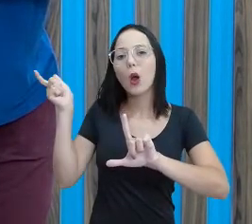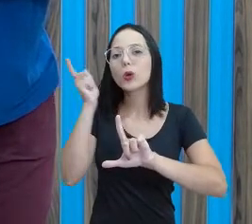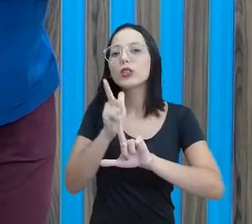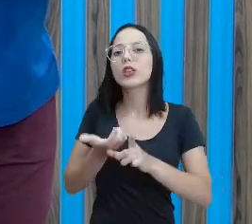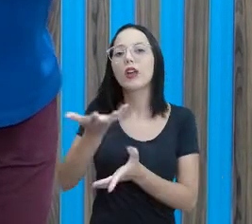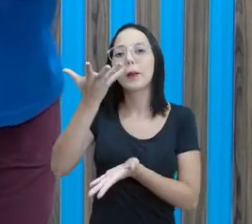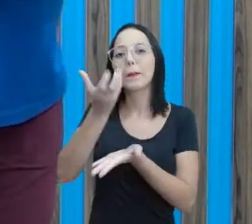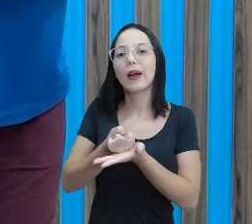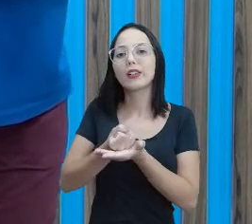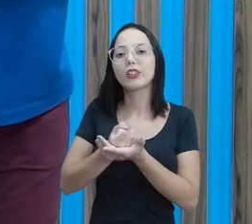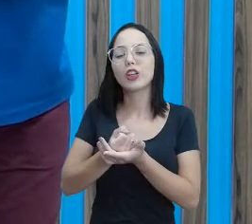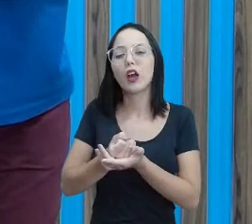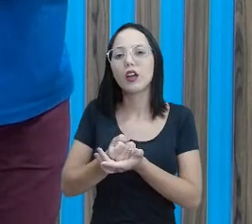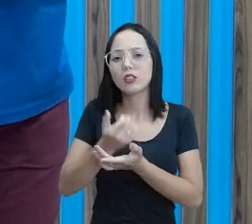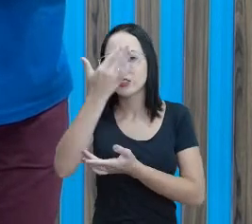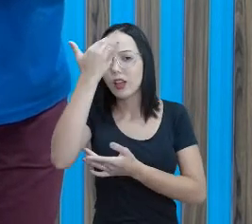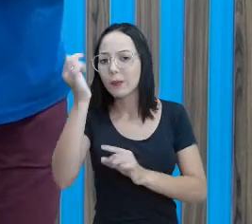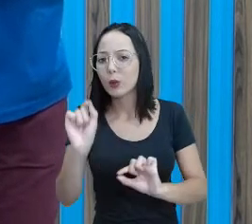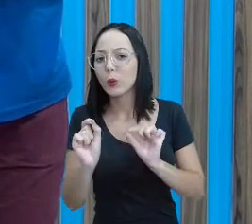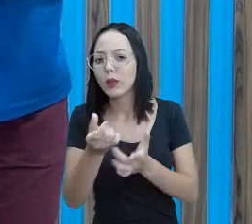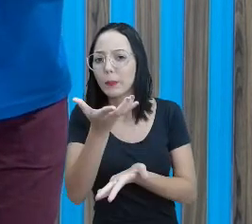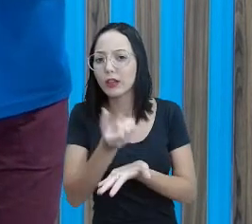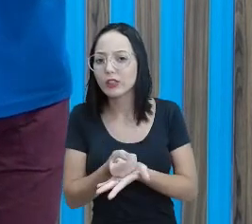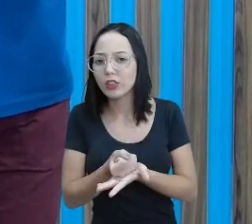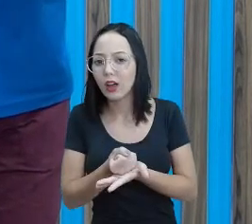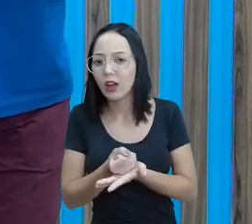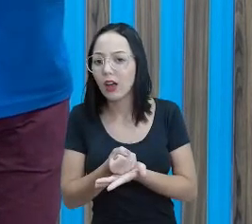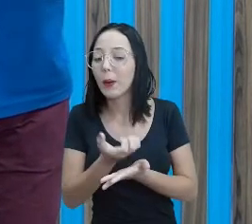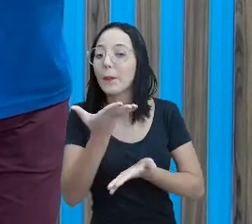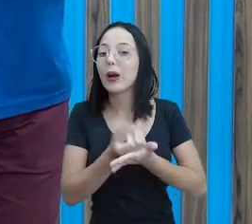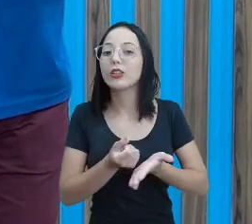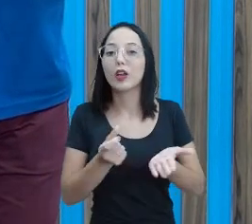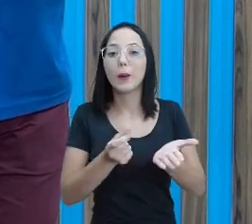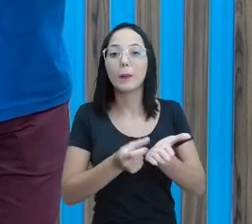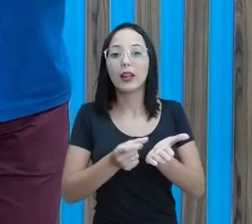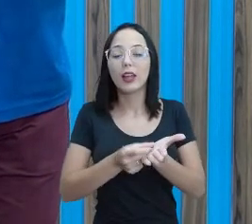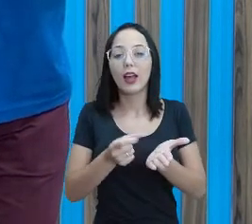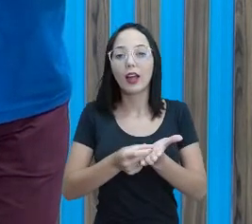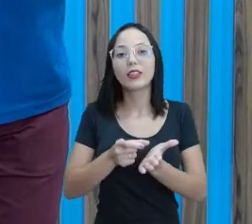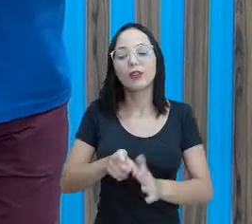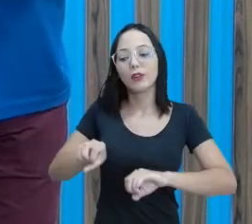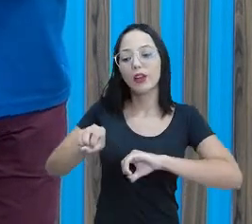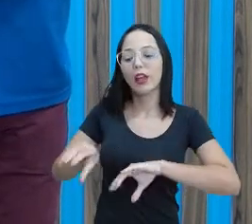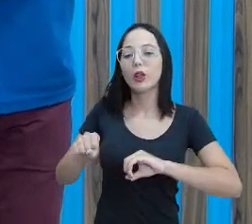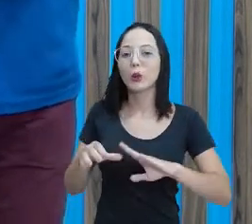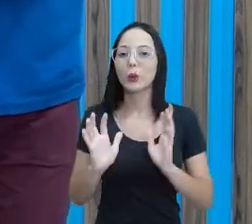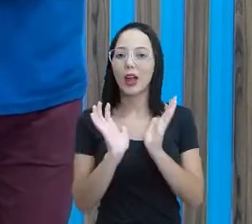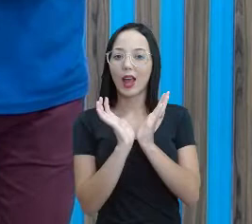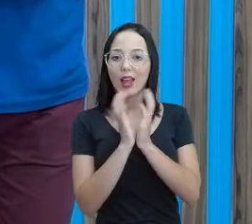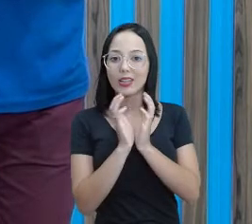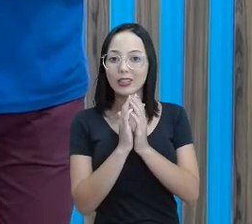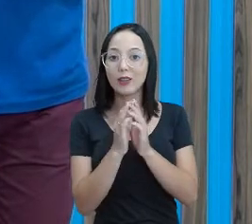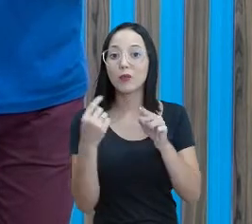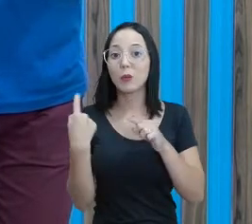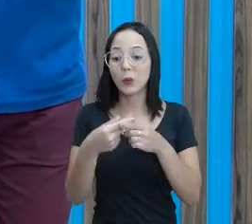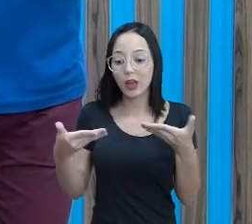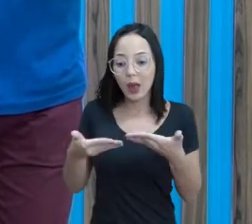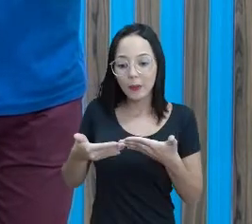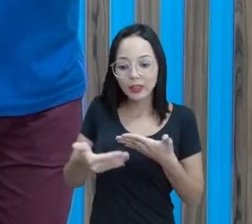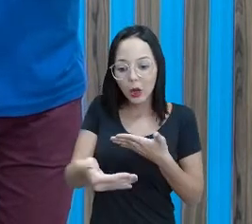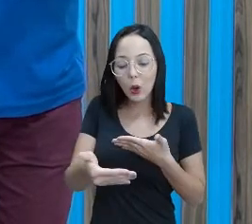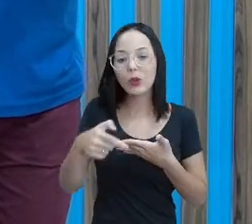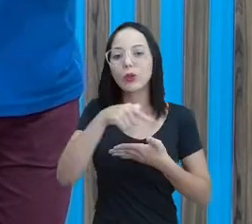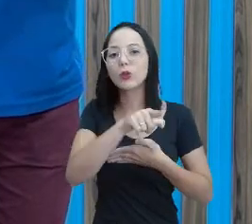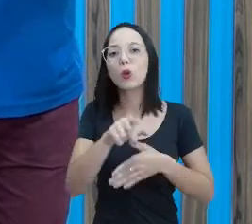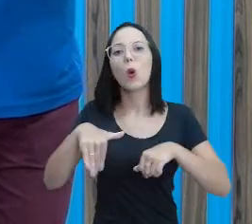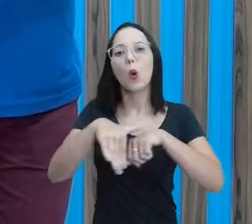baixar, meu irmão. Sabe o que vai acontecer aí? Vai baixar o aplicativo Educa Recife. A partir de agora, meu irmão, tu vai poder